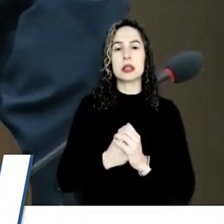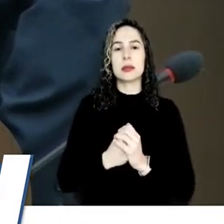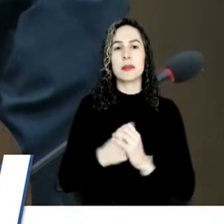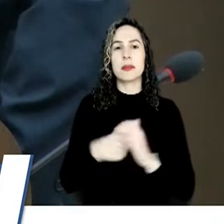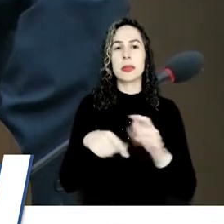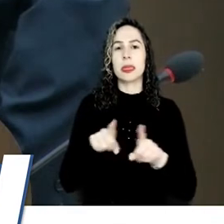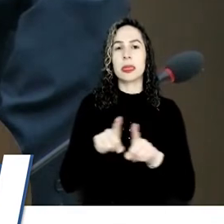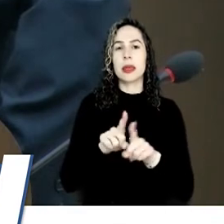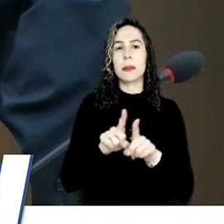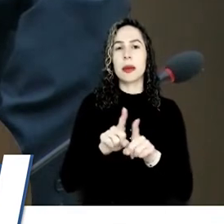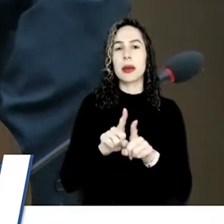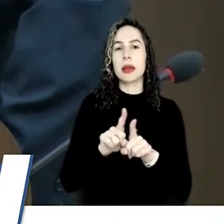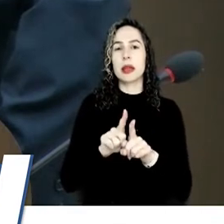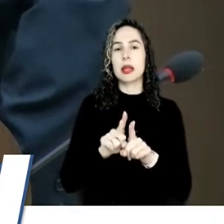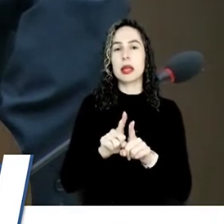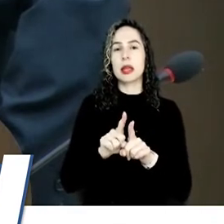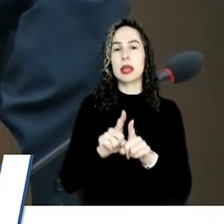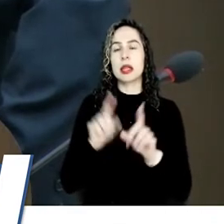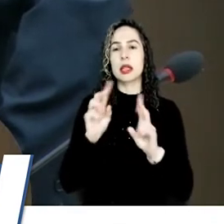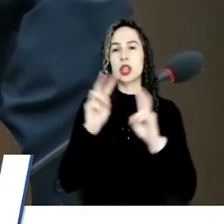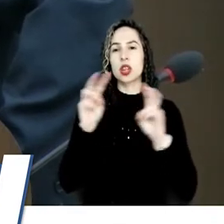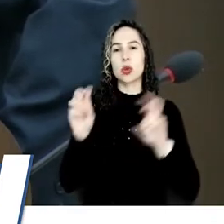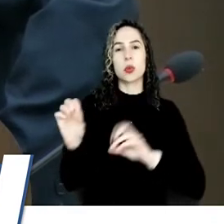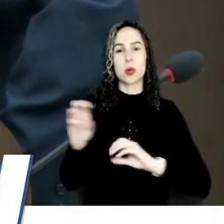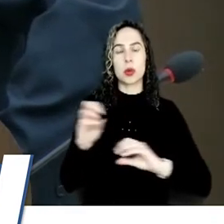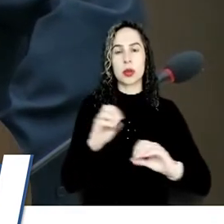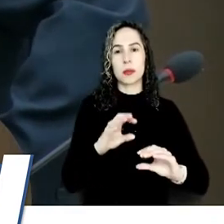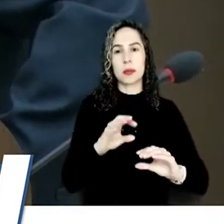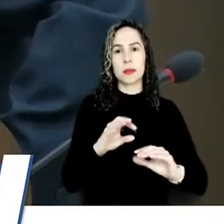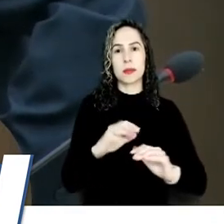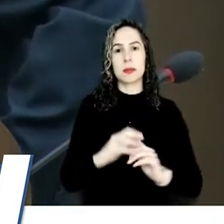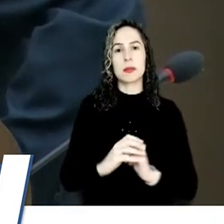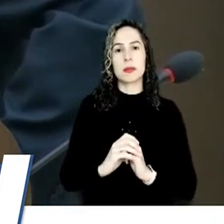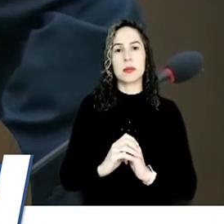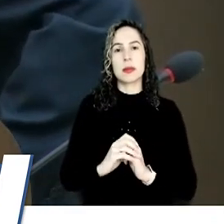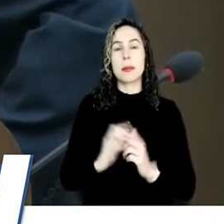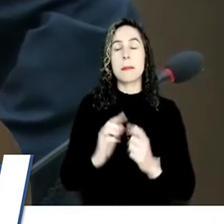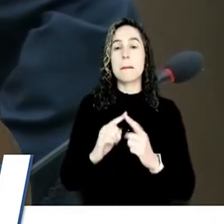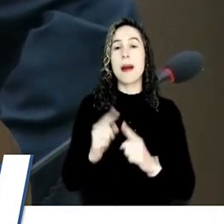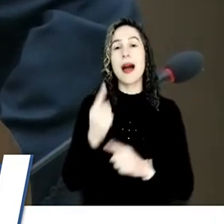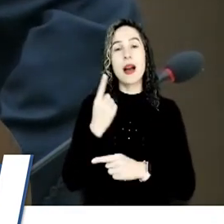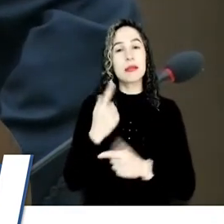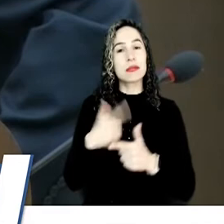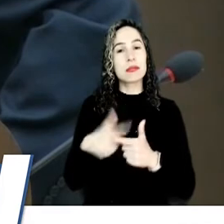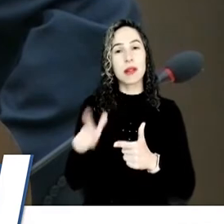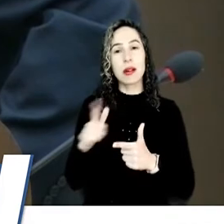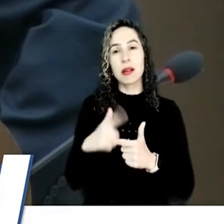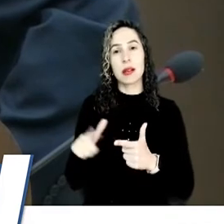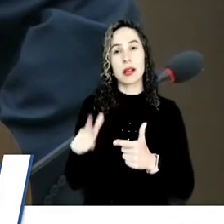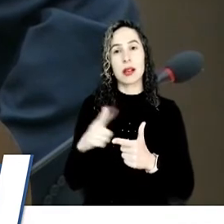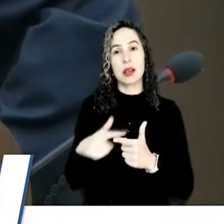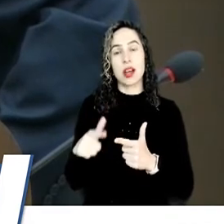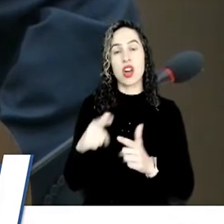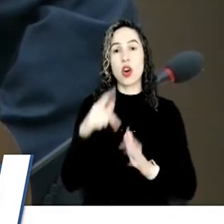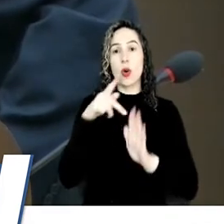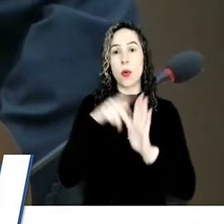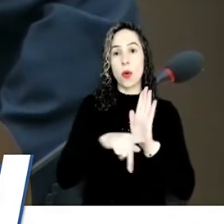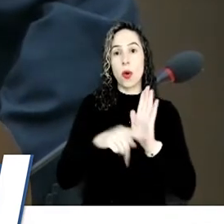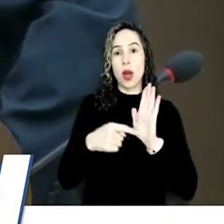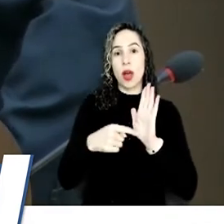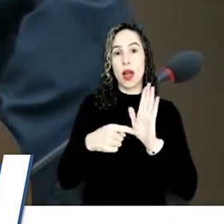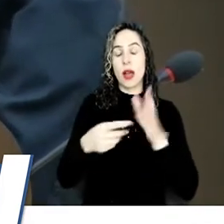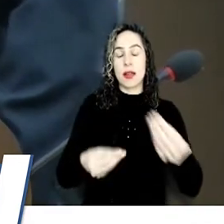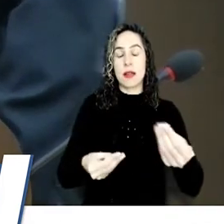e também na questão da educação. Só tem um problema. Os projetos vêm de uma